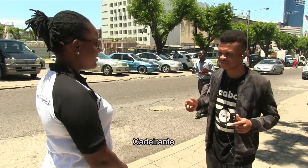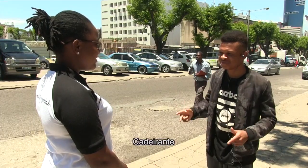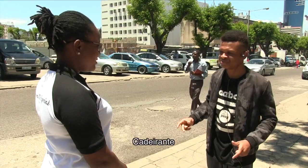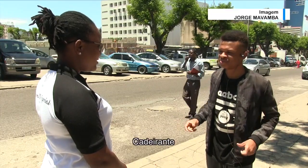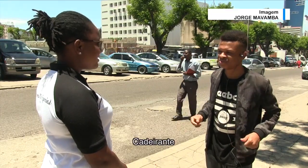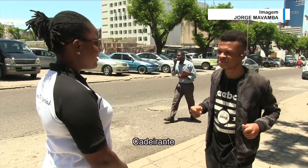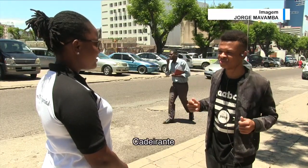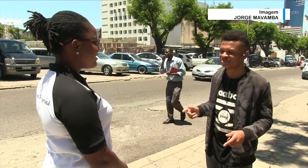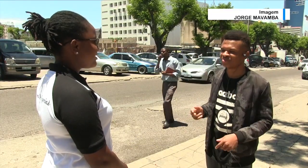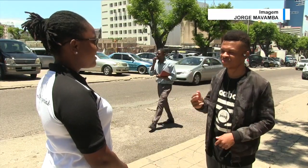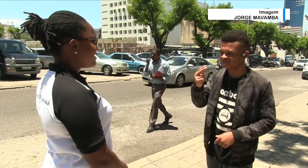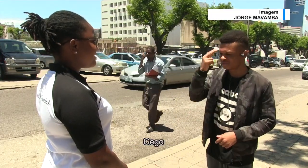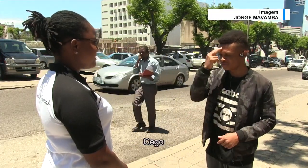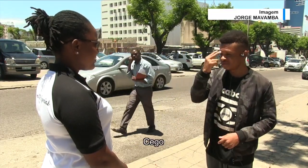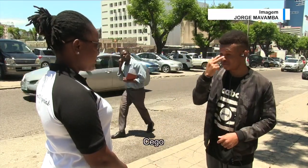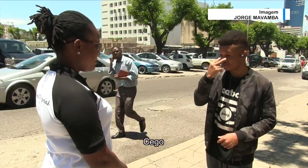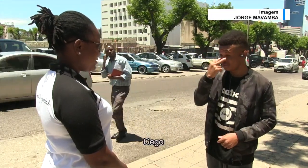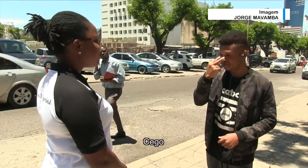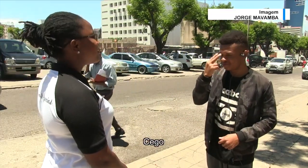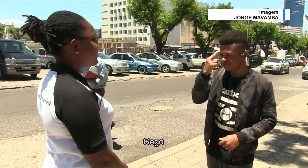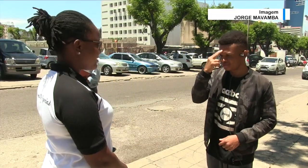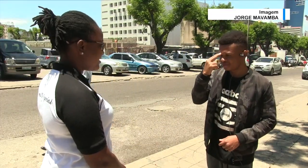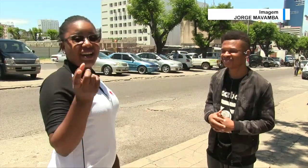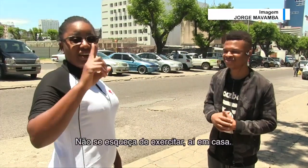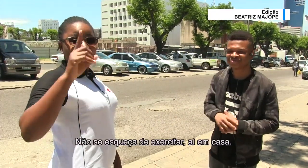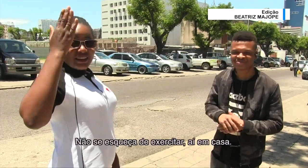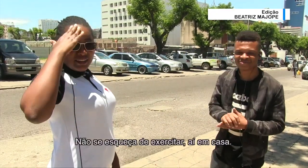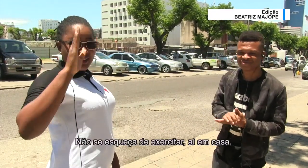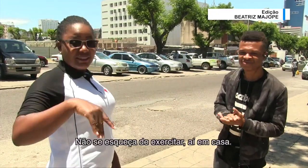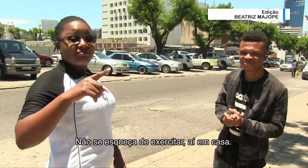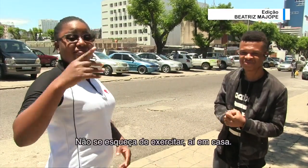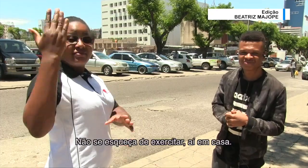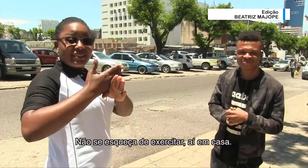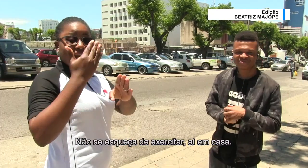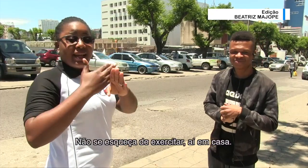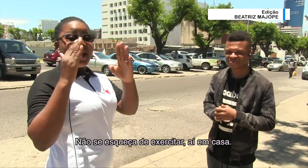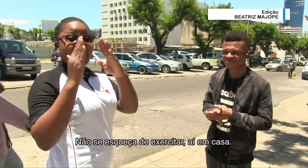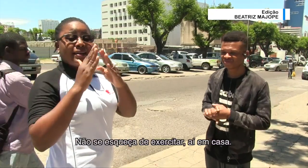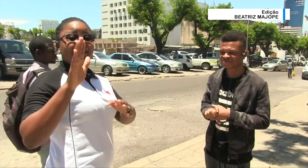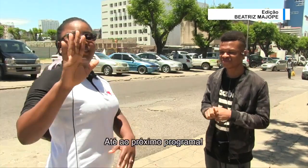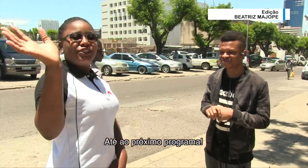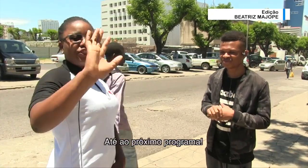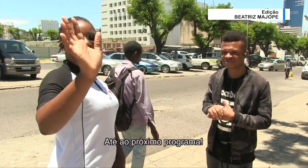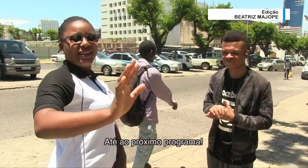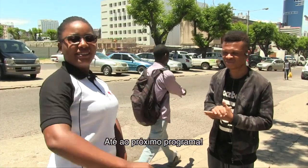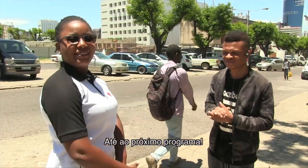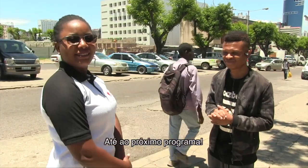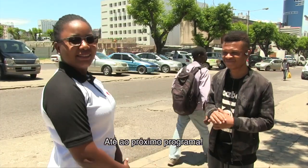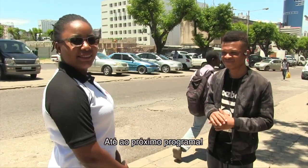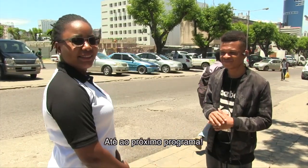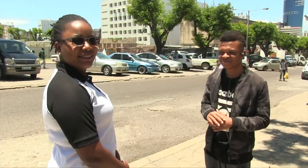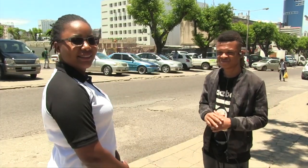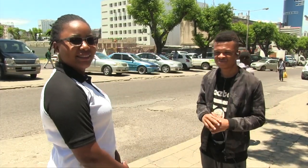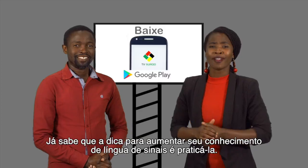Cadeirante Cego Não se esqueça de exercitar aí em casa. Até o